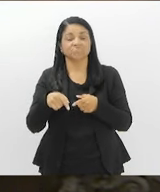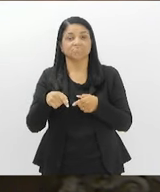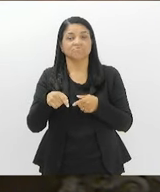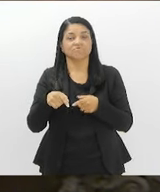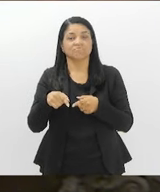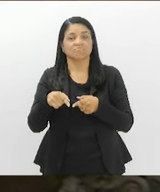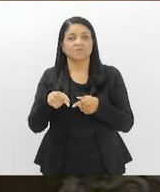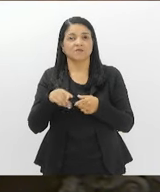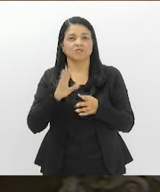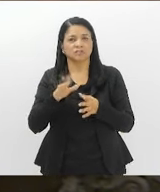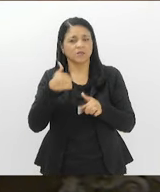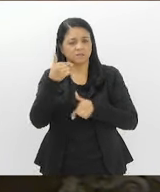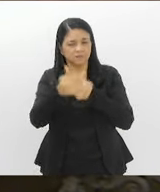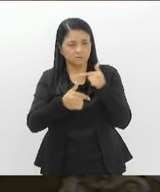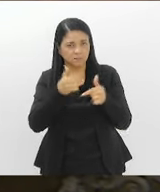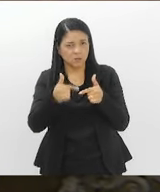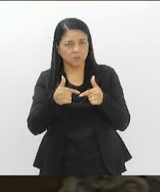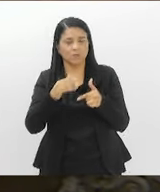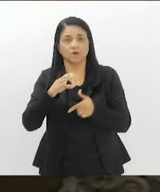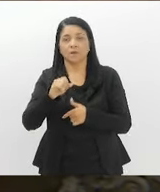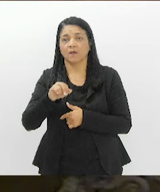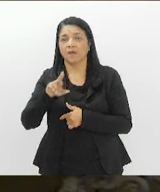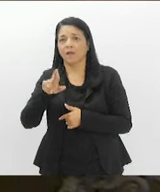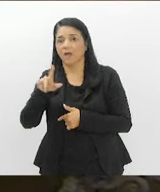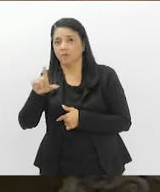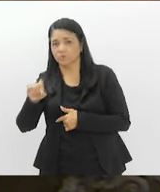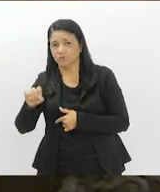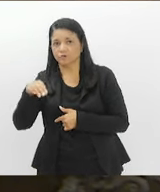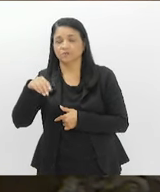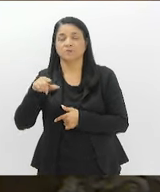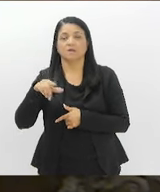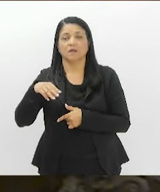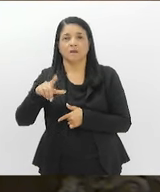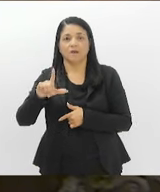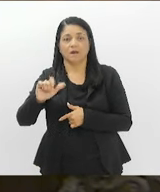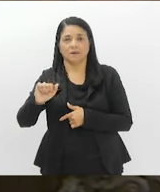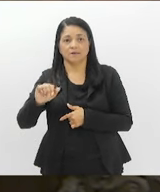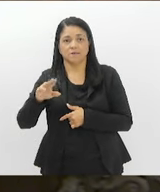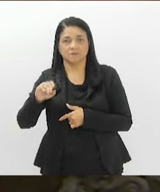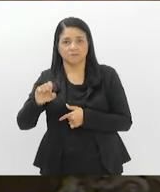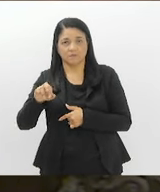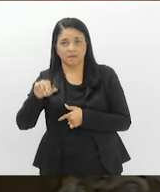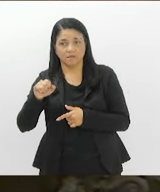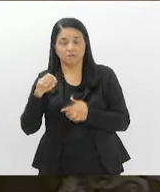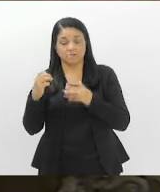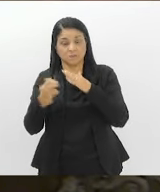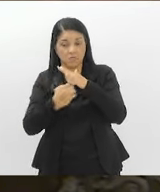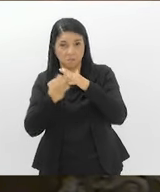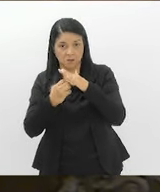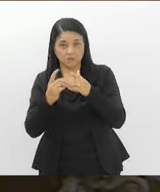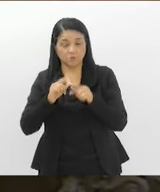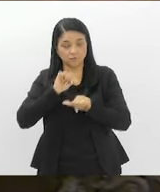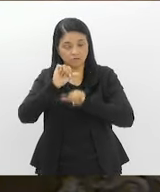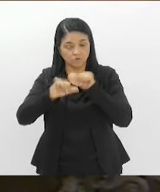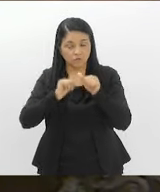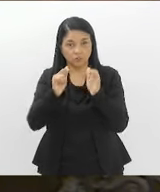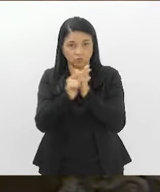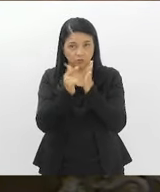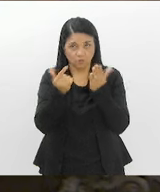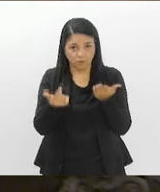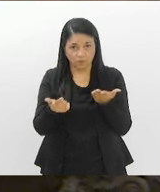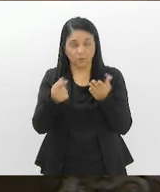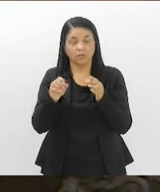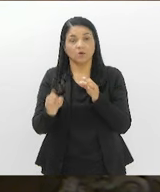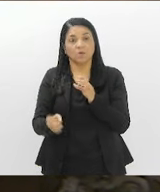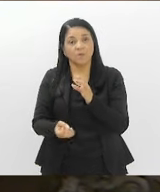no qual já trabalharam o Carlos Lacerda, que tinha a coluna Tribuna da Empresa, que depois virou um jornal, Assis Chateaubriand foi o primeiro